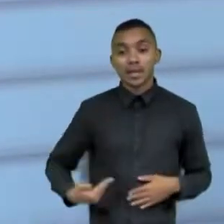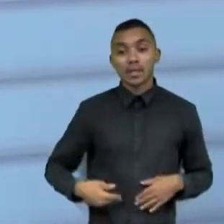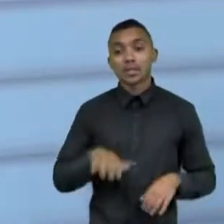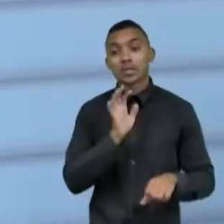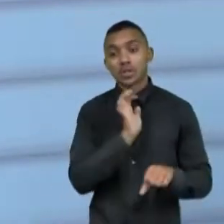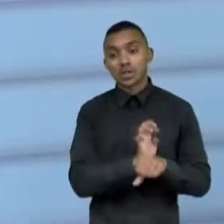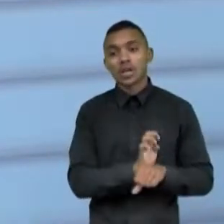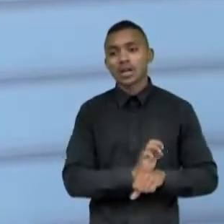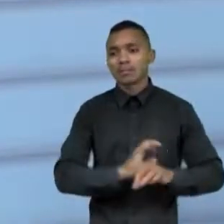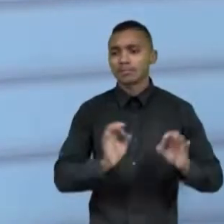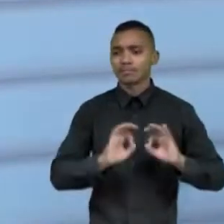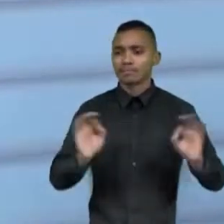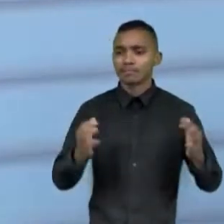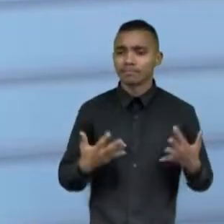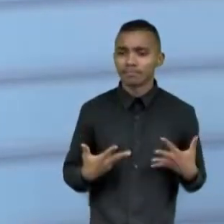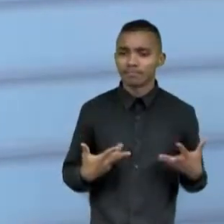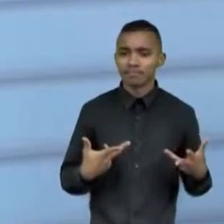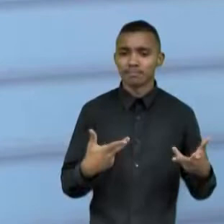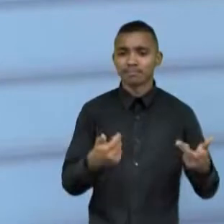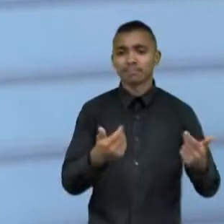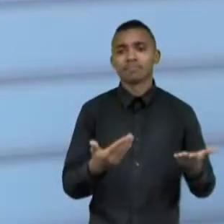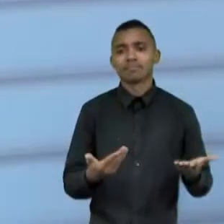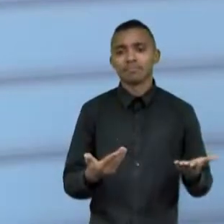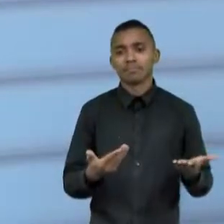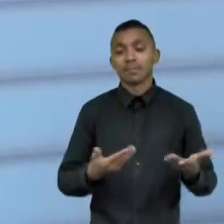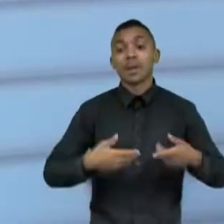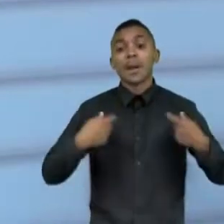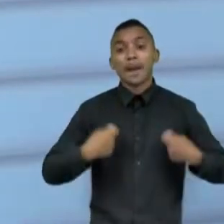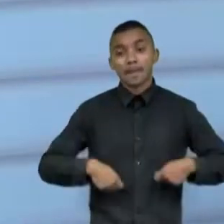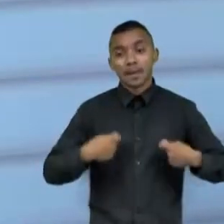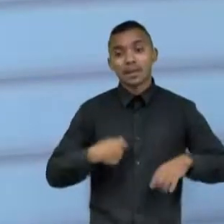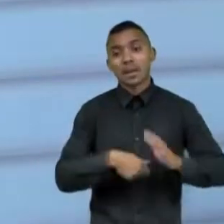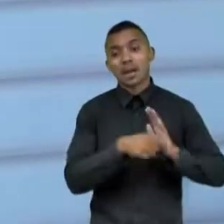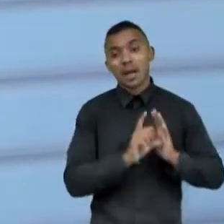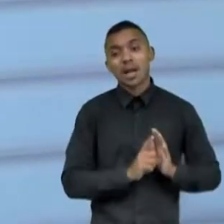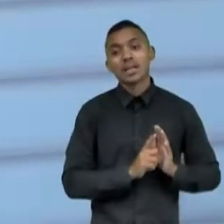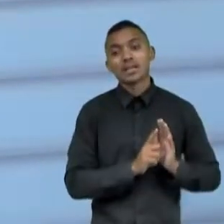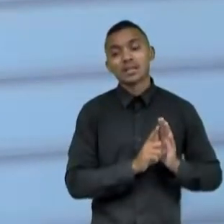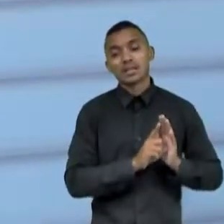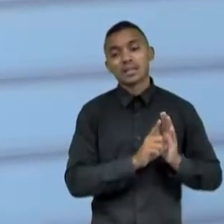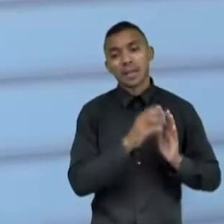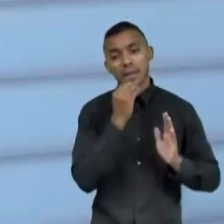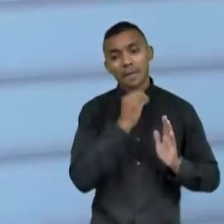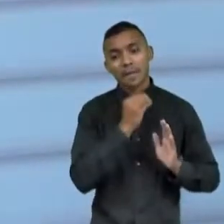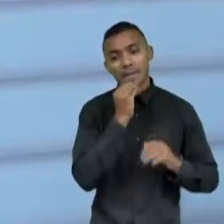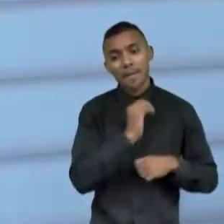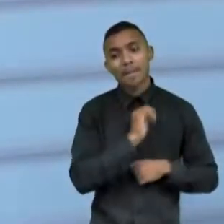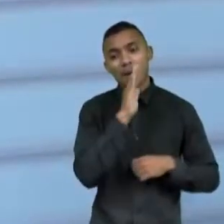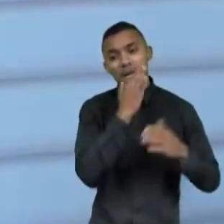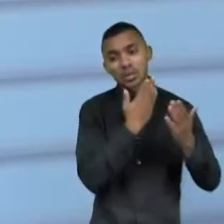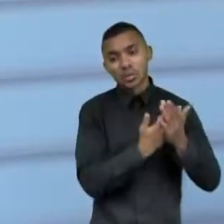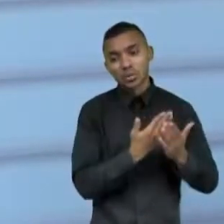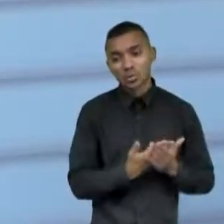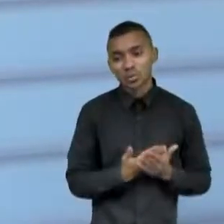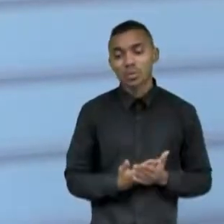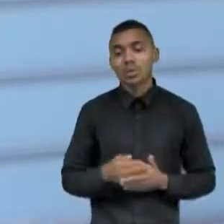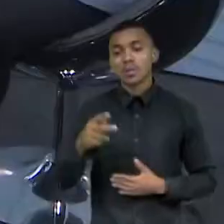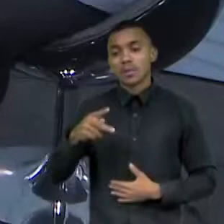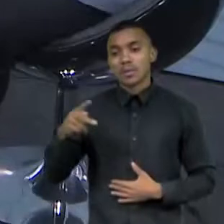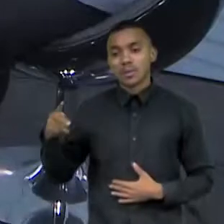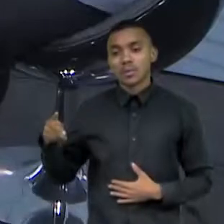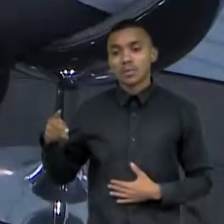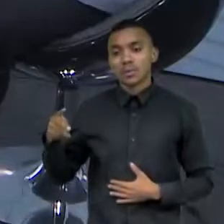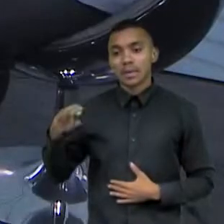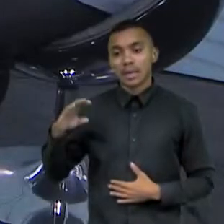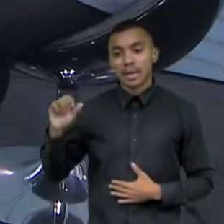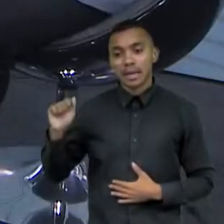trabalho excelente. Então, assim, carece aí um aprofundamento, né, nessa questão. O né? professor Hilário Ferreira também professor tem um Hilário. Estudo específico sobre